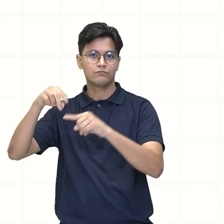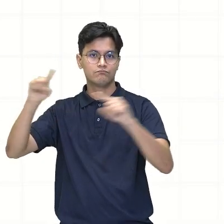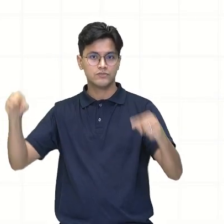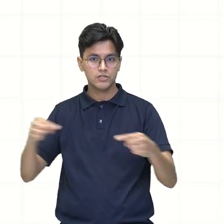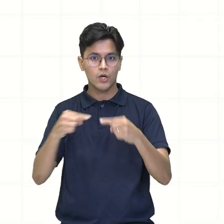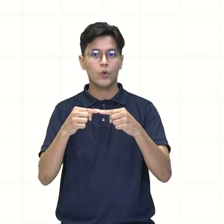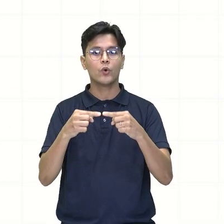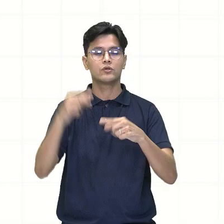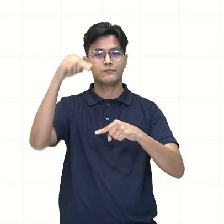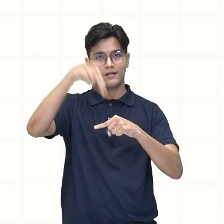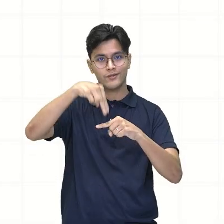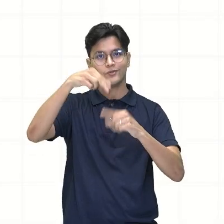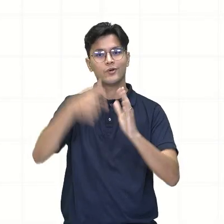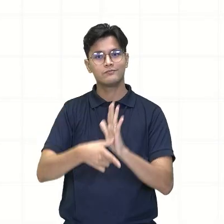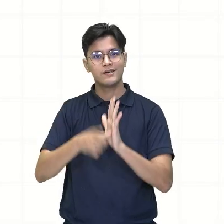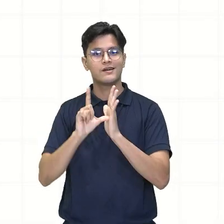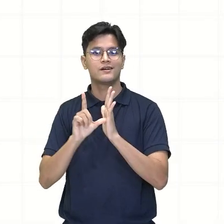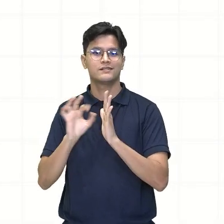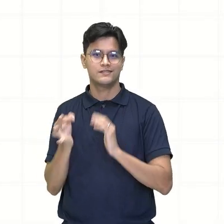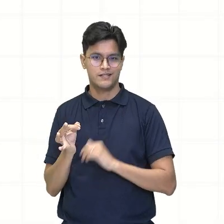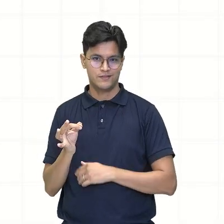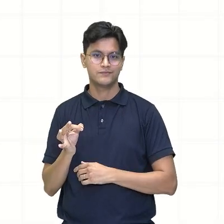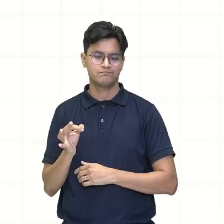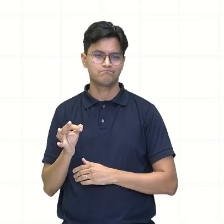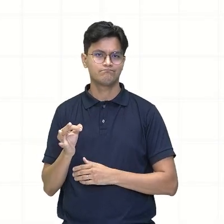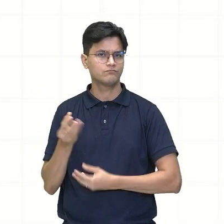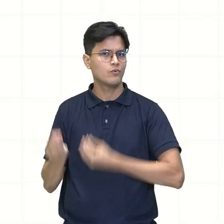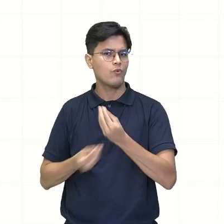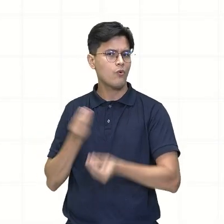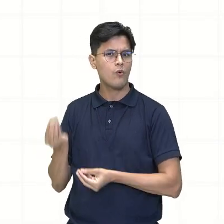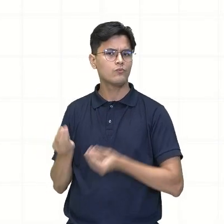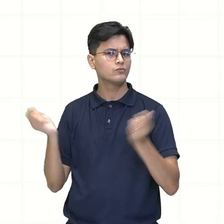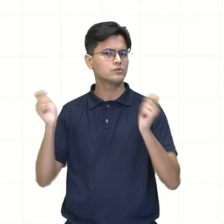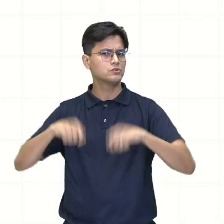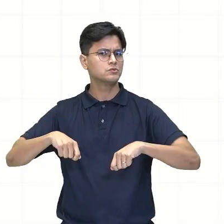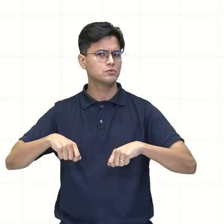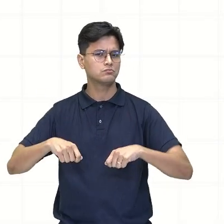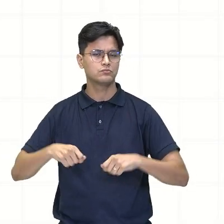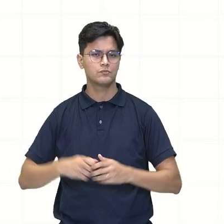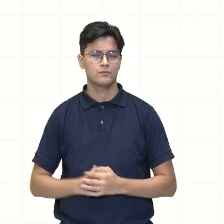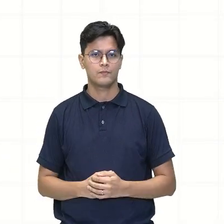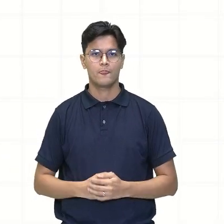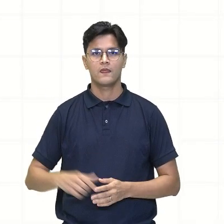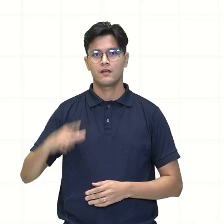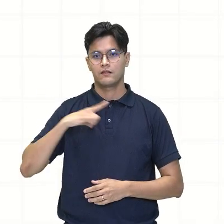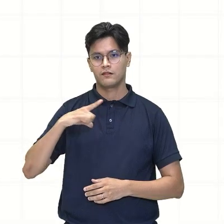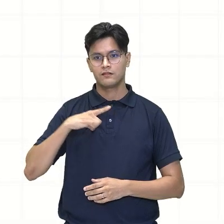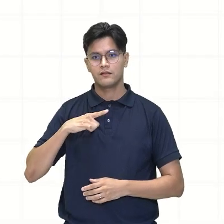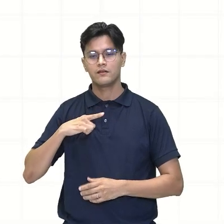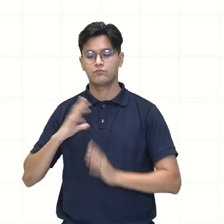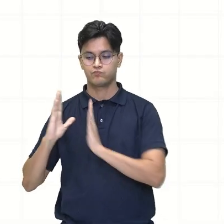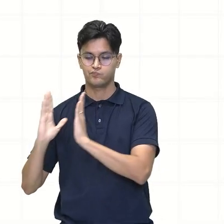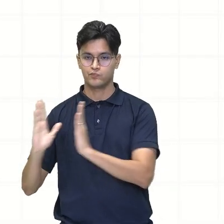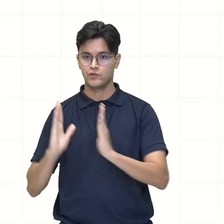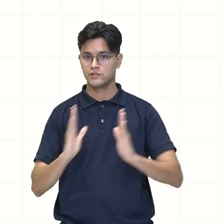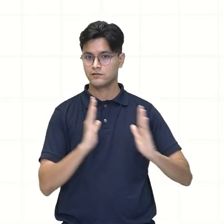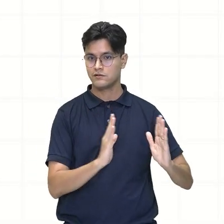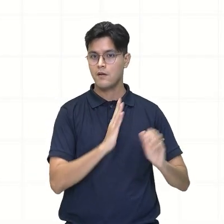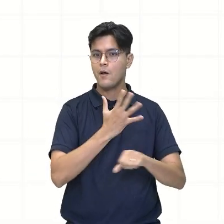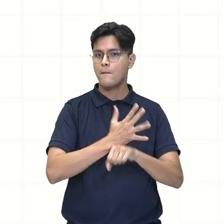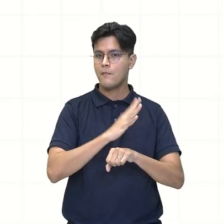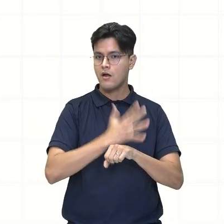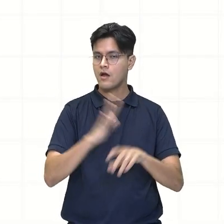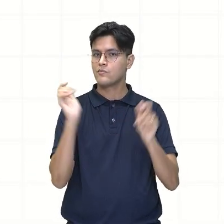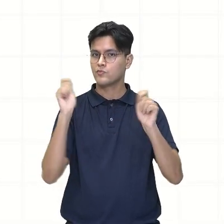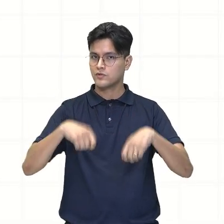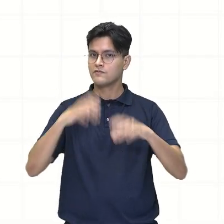antigo, que é o numerador 5. Como é que a gente faz isso? A gente tem um esquema, né, prático para a gente realizar